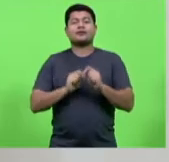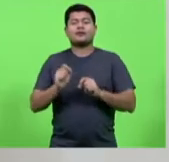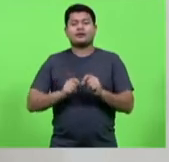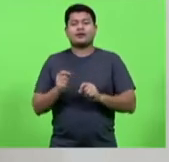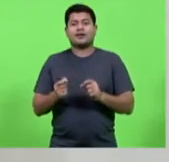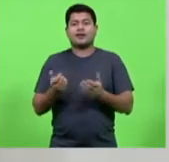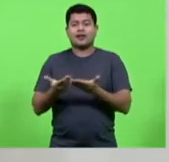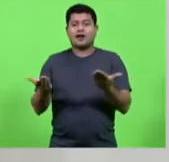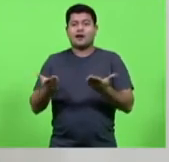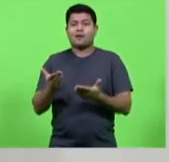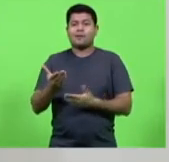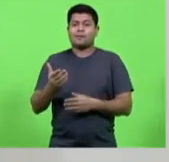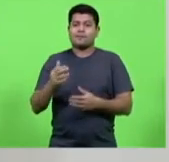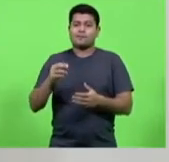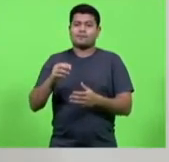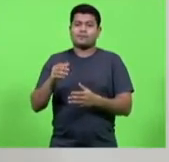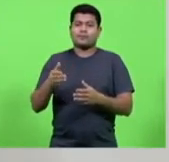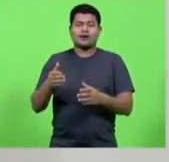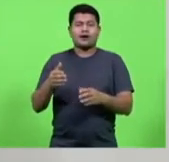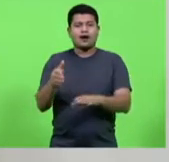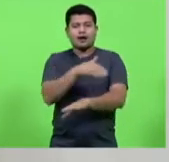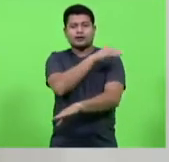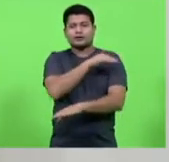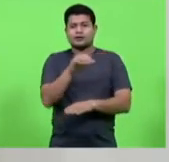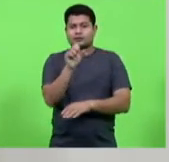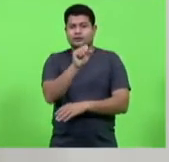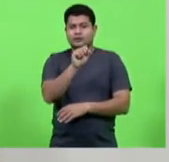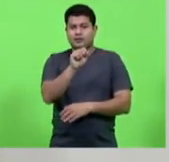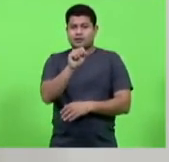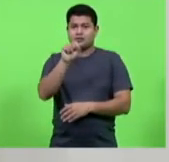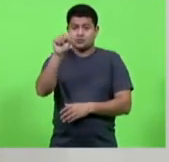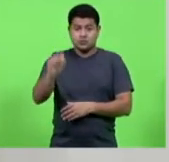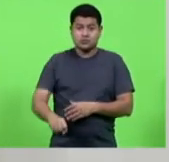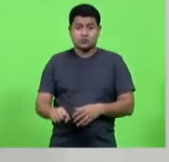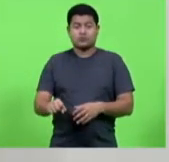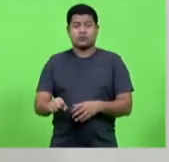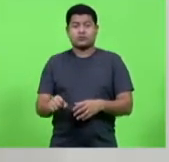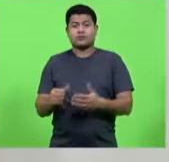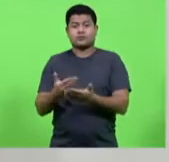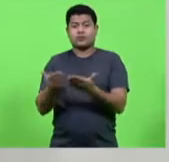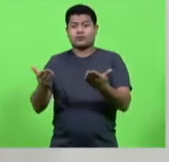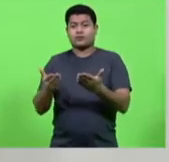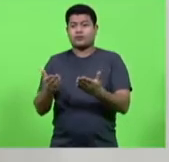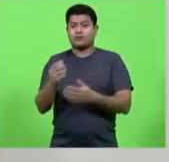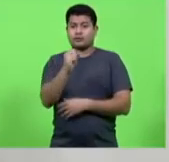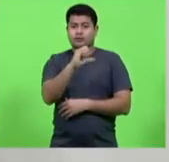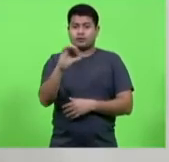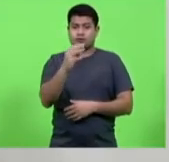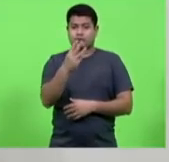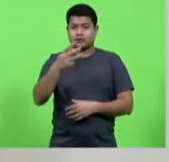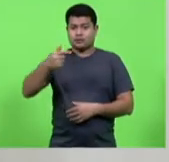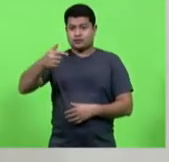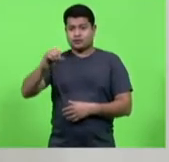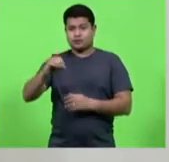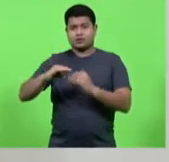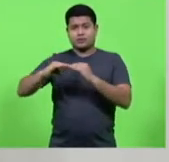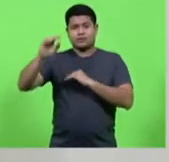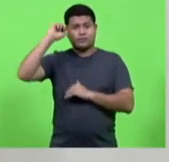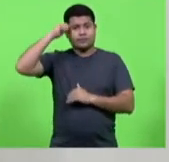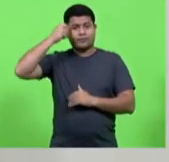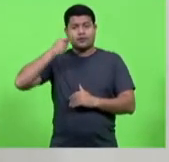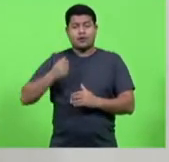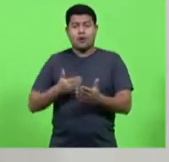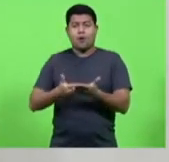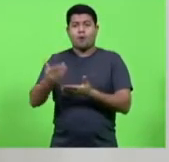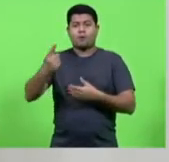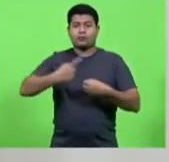serrana, a assinatura do edital de licitação para a pavimentação da SC-370, trecho que atravessa